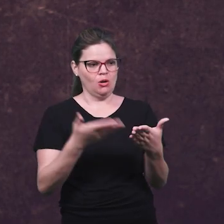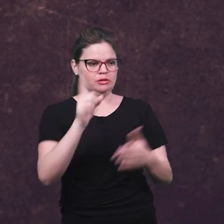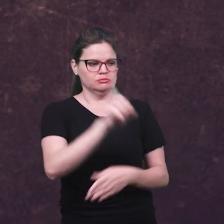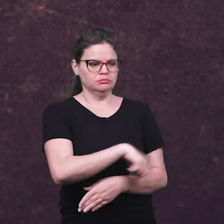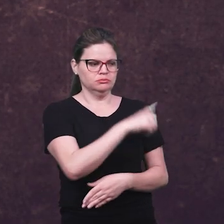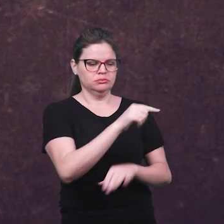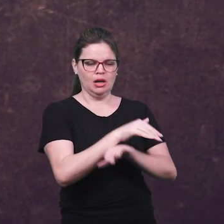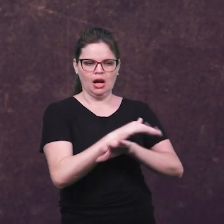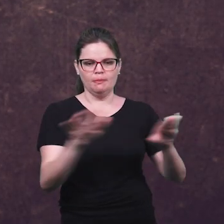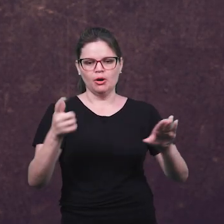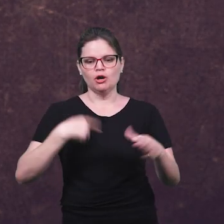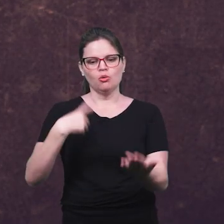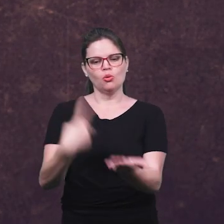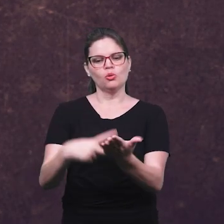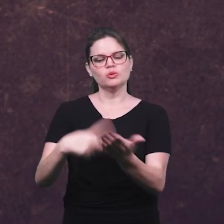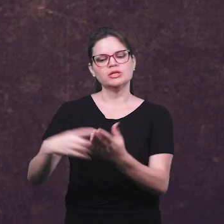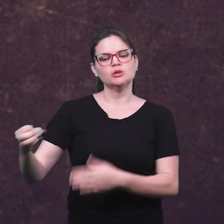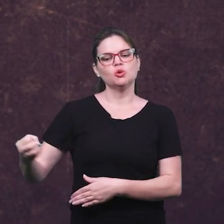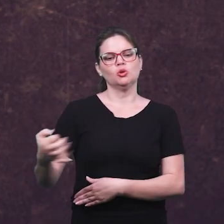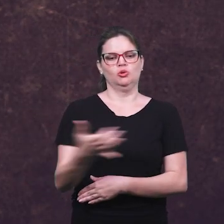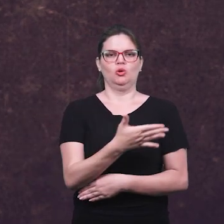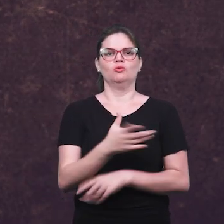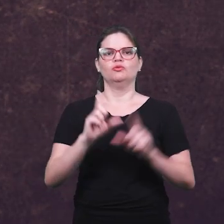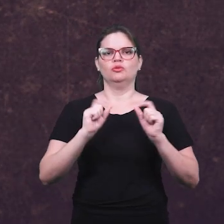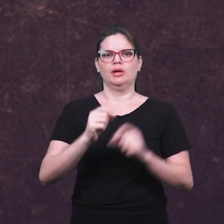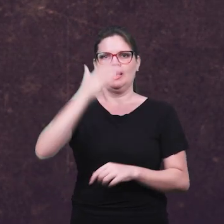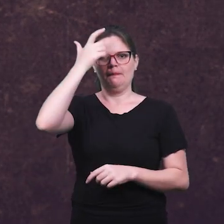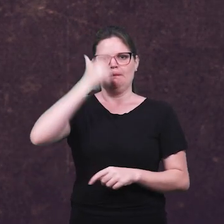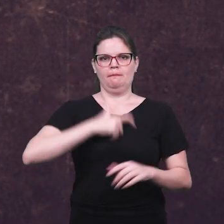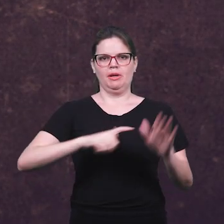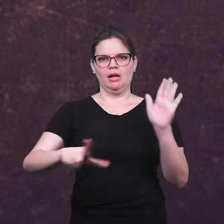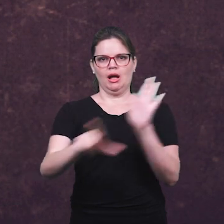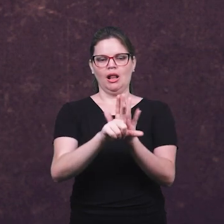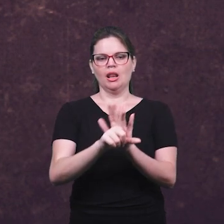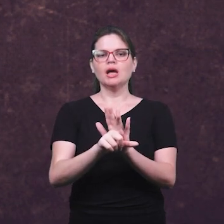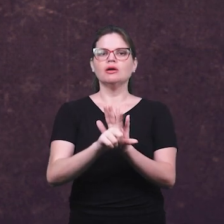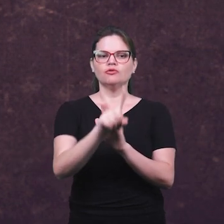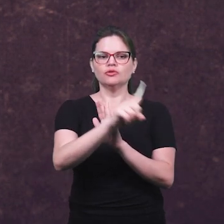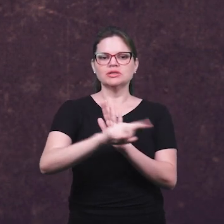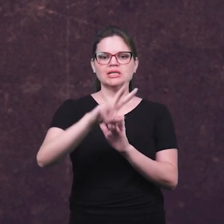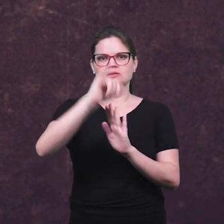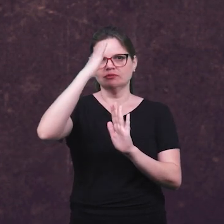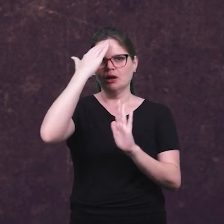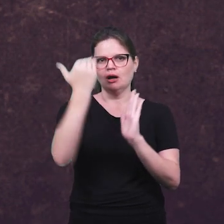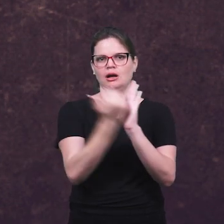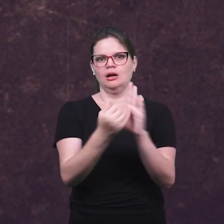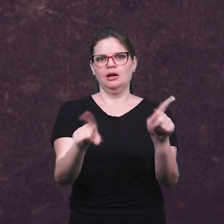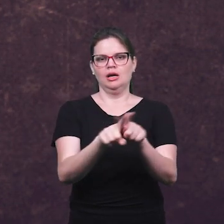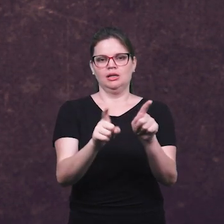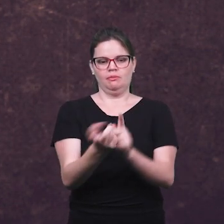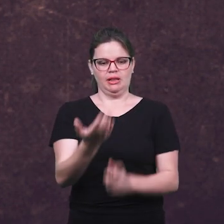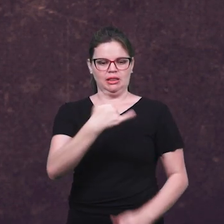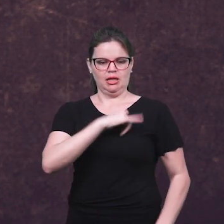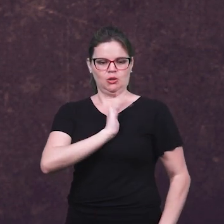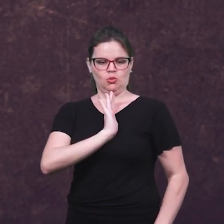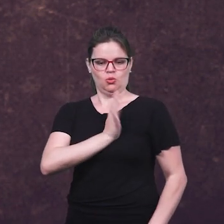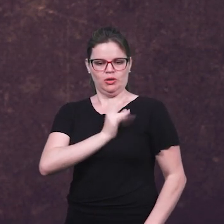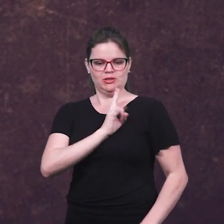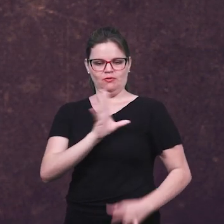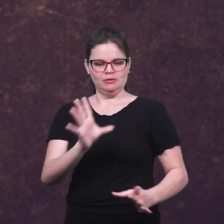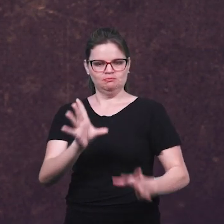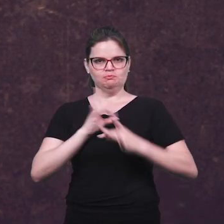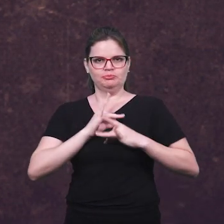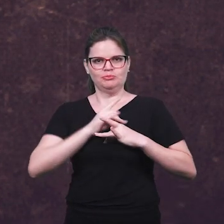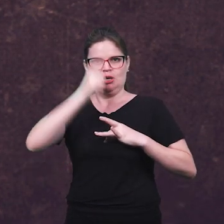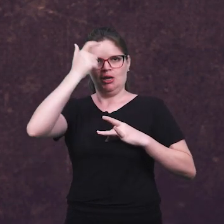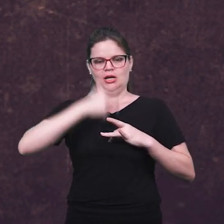com a casa de Israel depois daqueles dias. Porei a minha lei no seu interior e a escreverei no seu coração. E